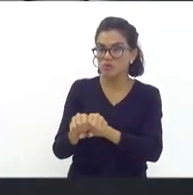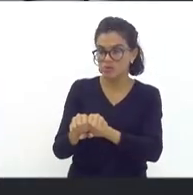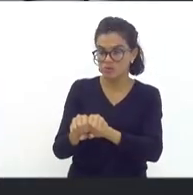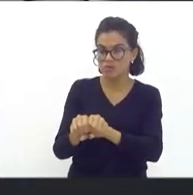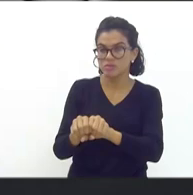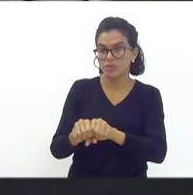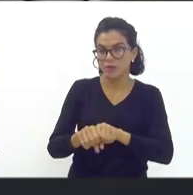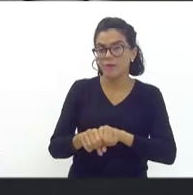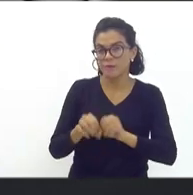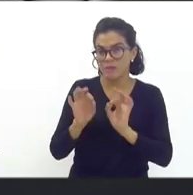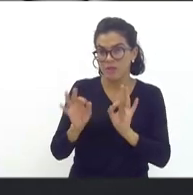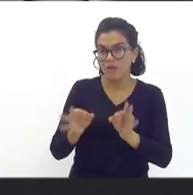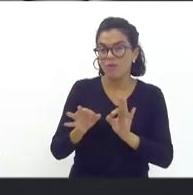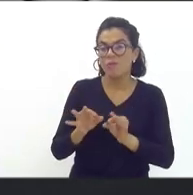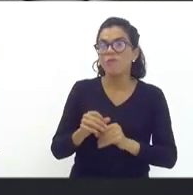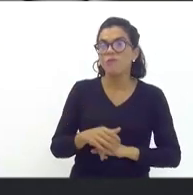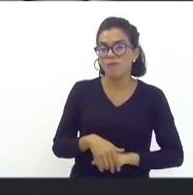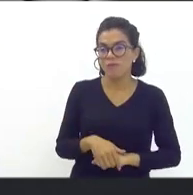Fluminense